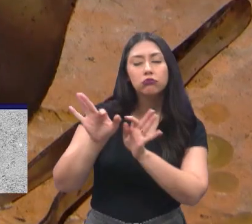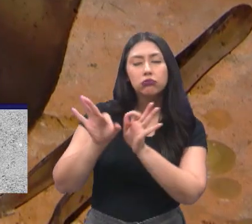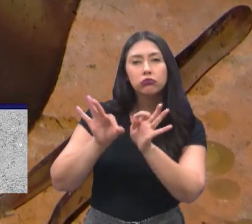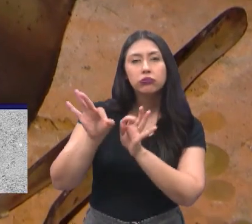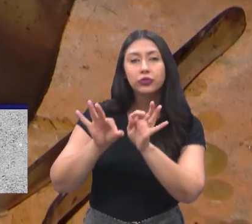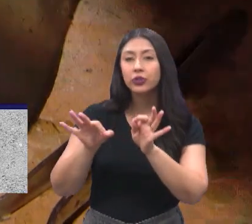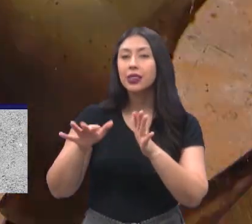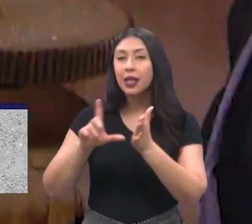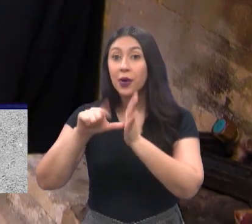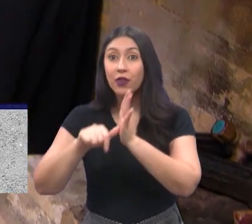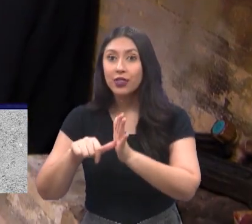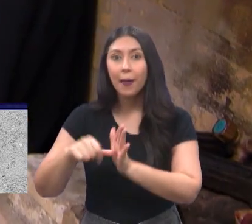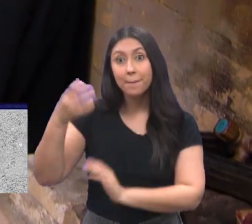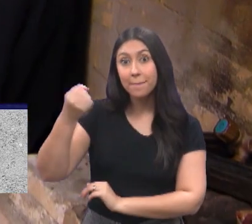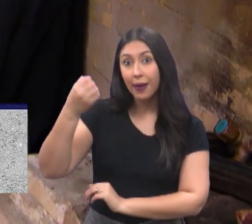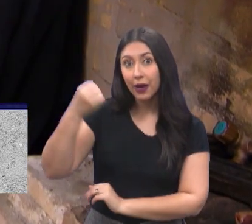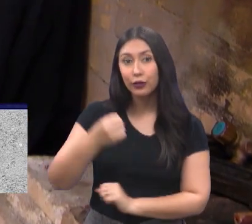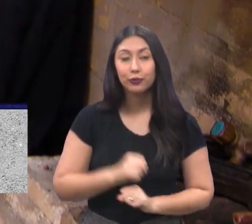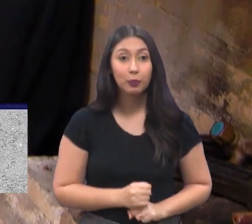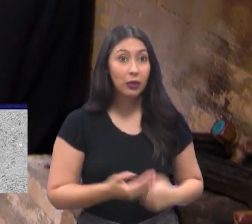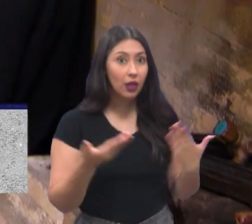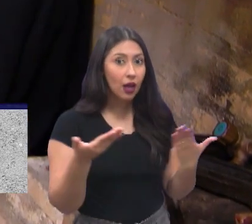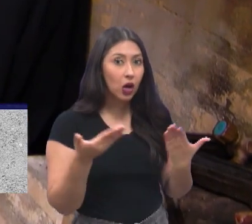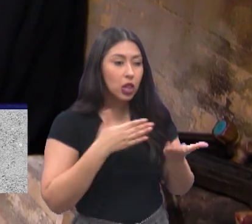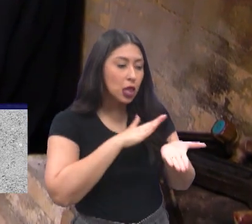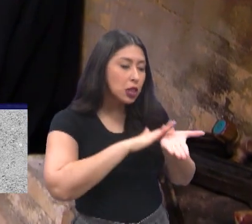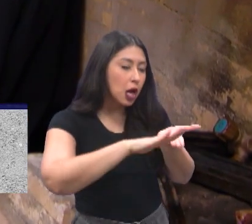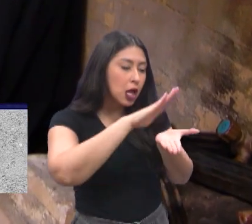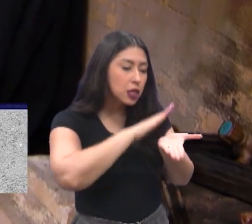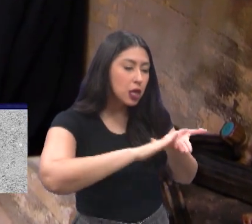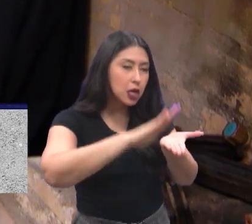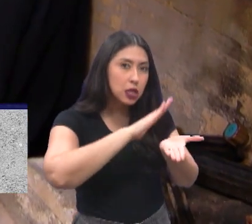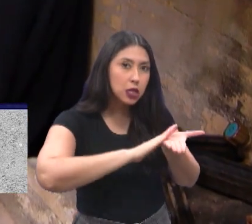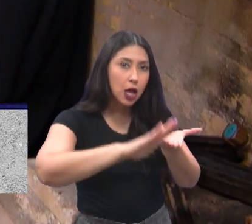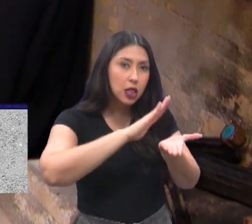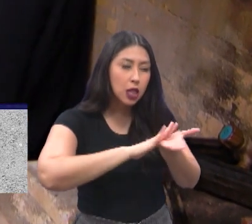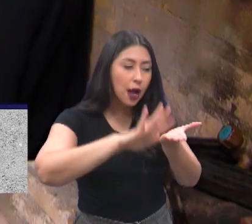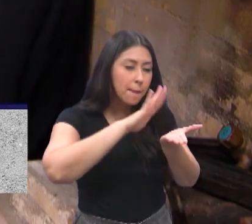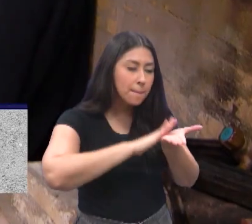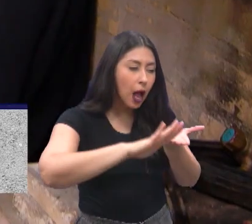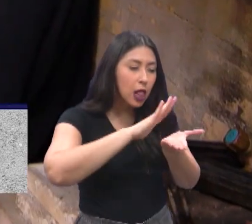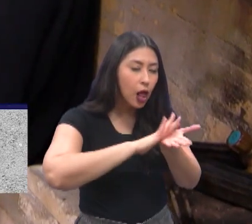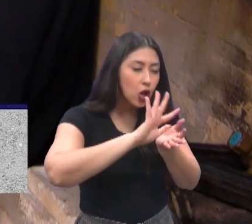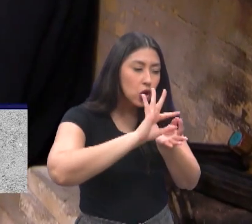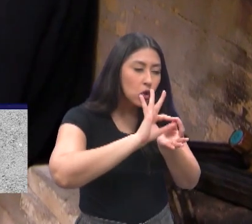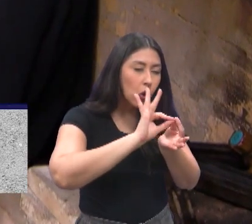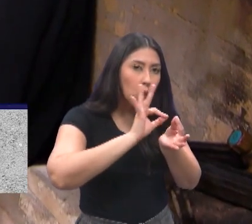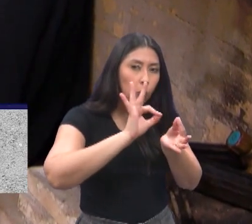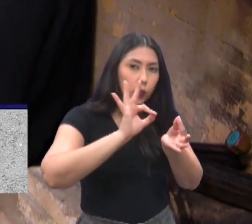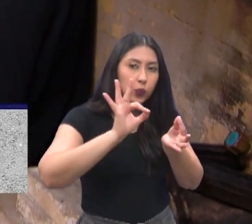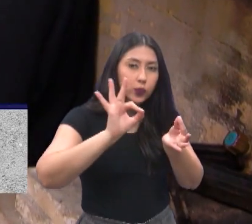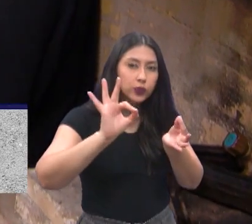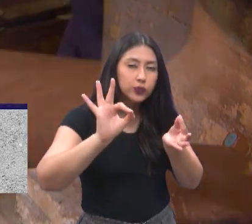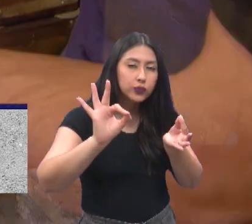daí branquinho. Agora a gente está laminando a prata. Nós estamos puxando como se fosse um fio de macarrão. Ela vai ficar cada vez mais